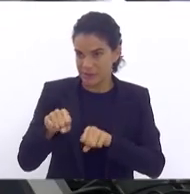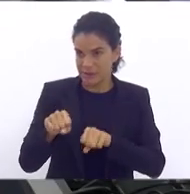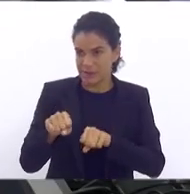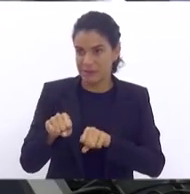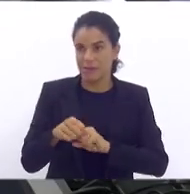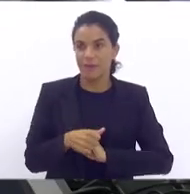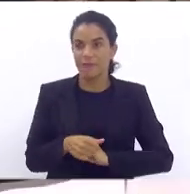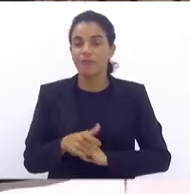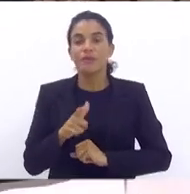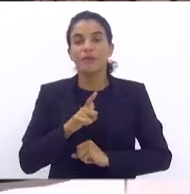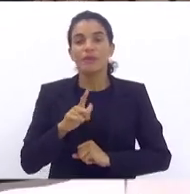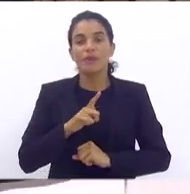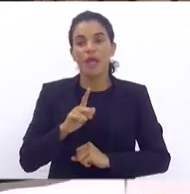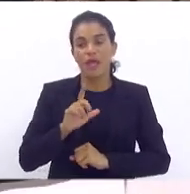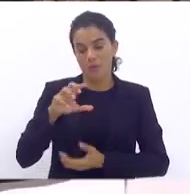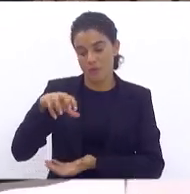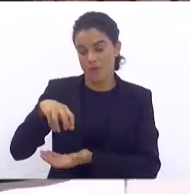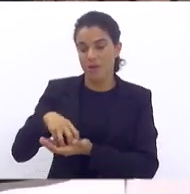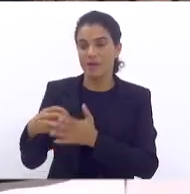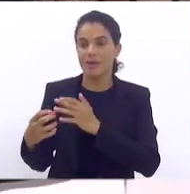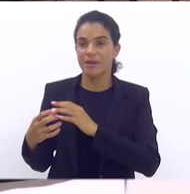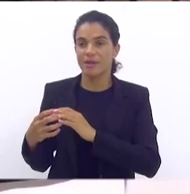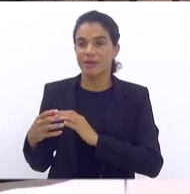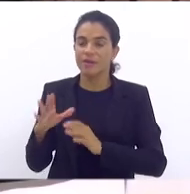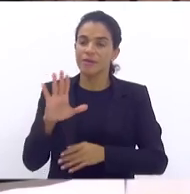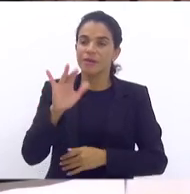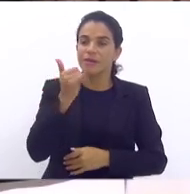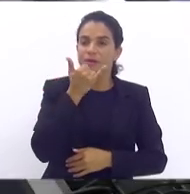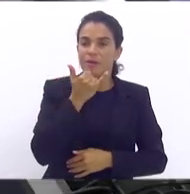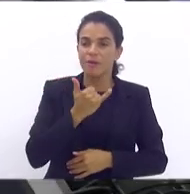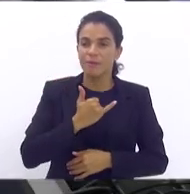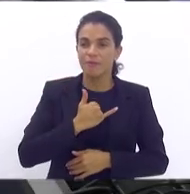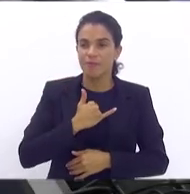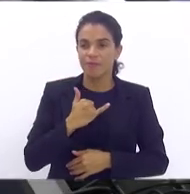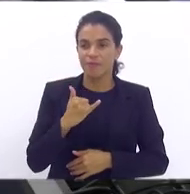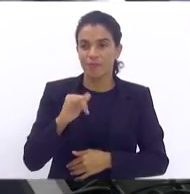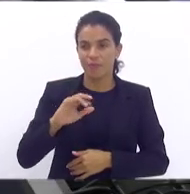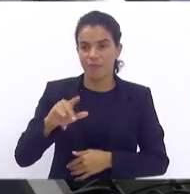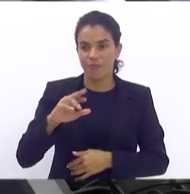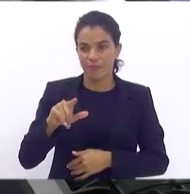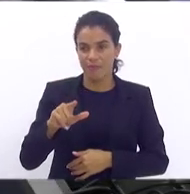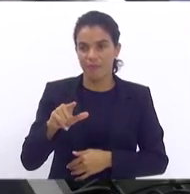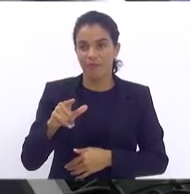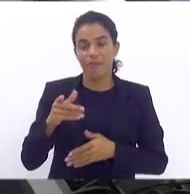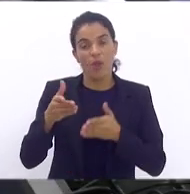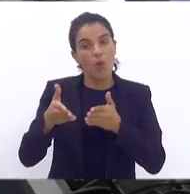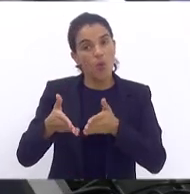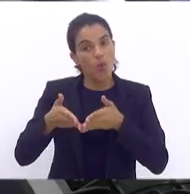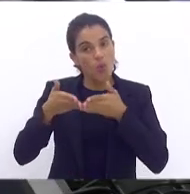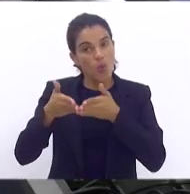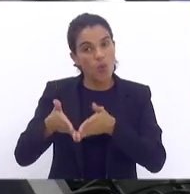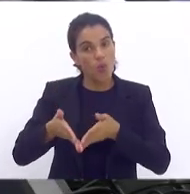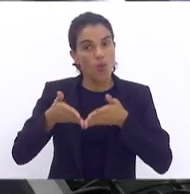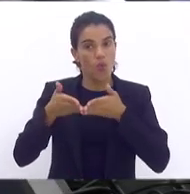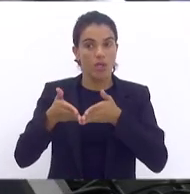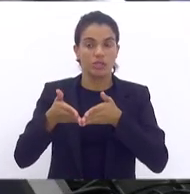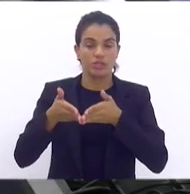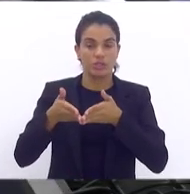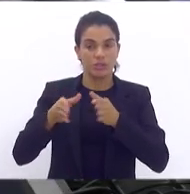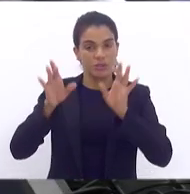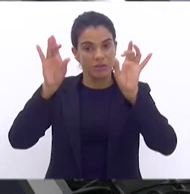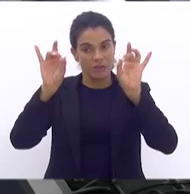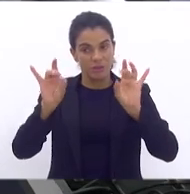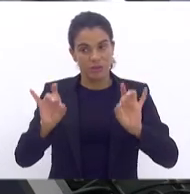Normalmente ele tem uma agência que, não, que não o representa. Armador, não, com licença, não. Deputado, não no armador, uhum, mas uma agência de navegação. A agência de navegação.